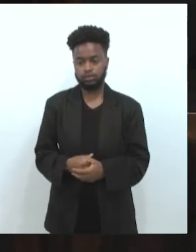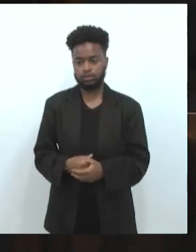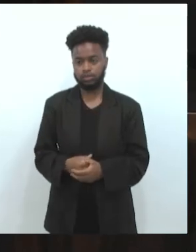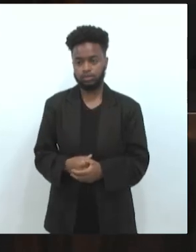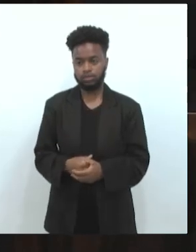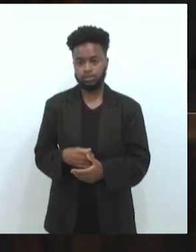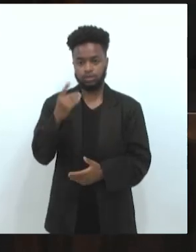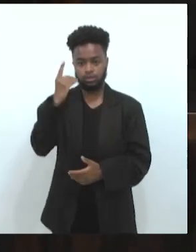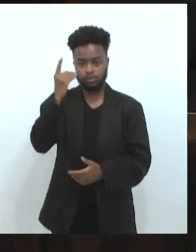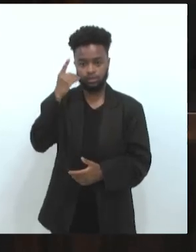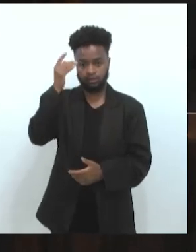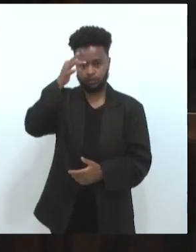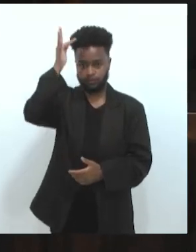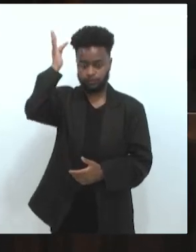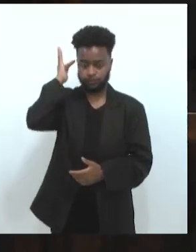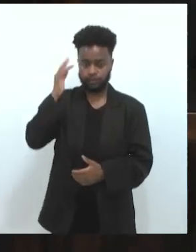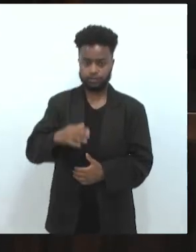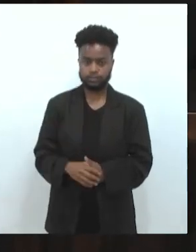deputado Fred Pacheco.